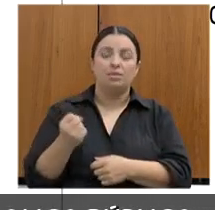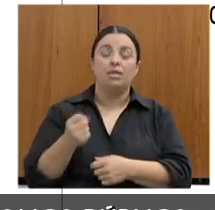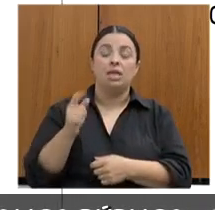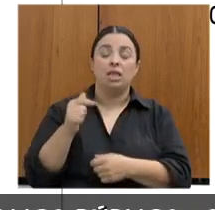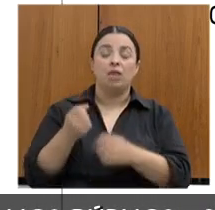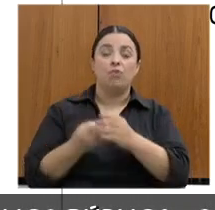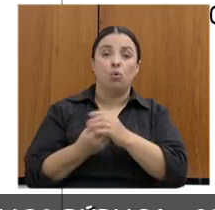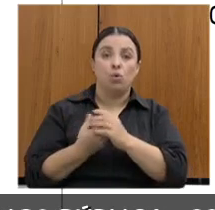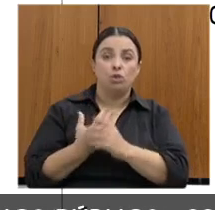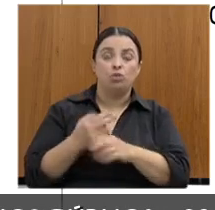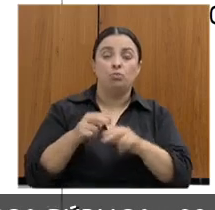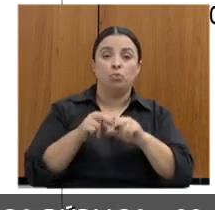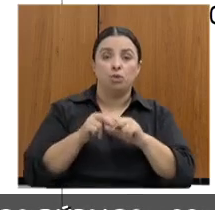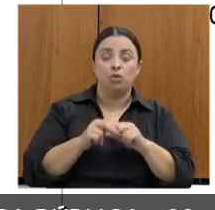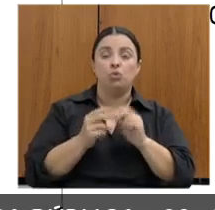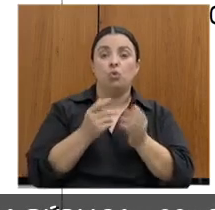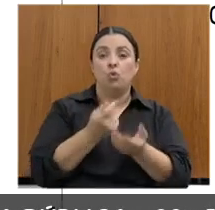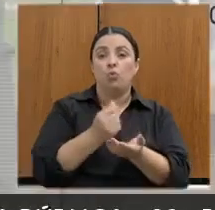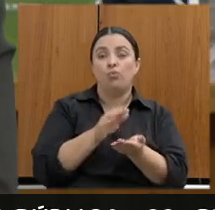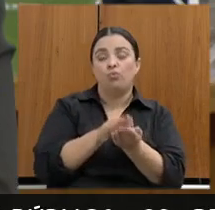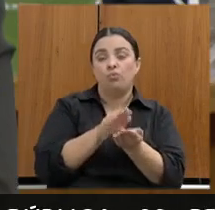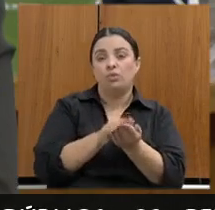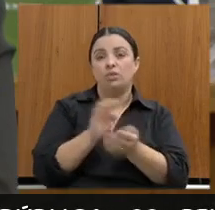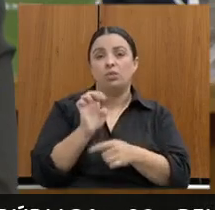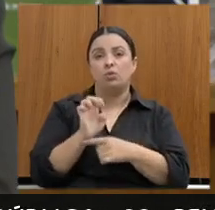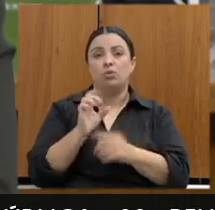fundo Estadual de Segurança Pública próximo